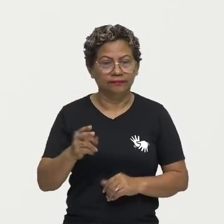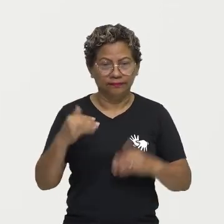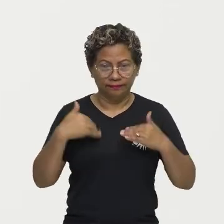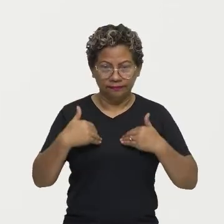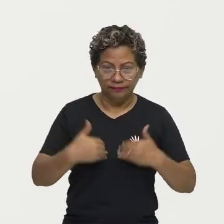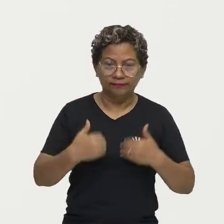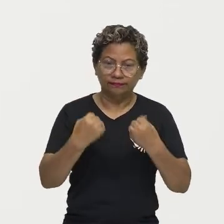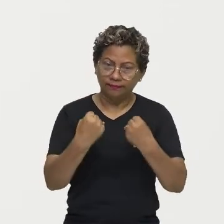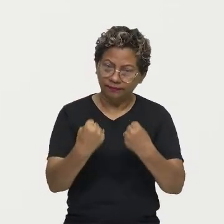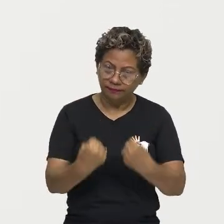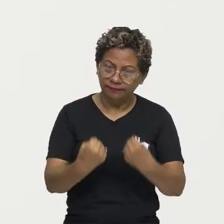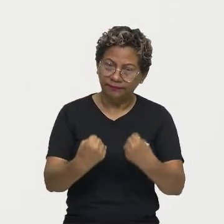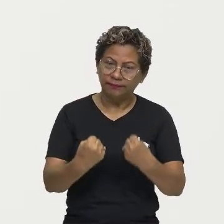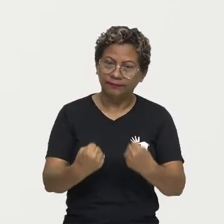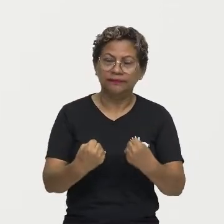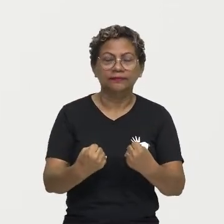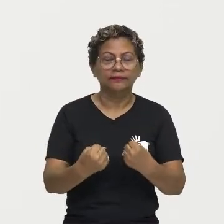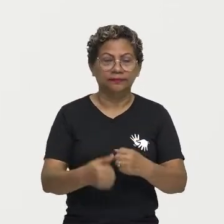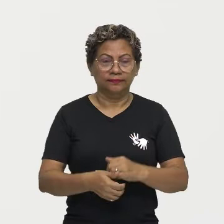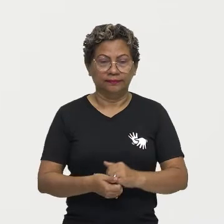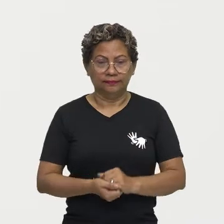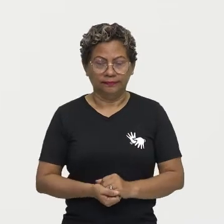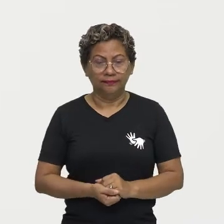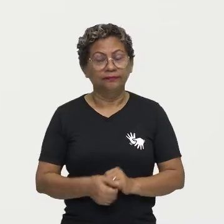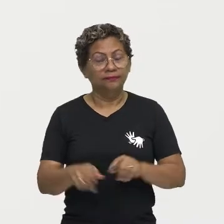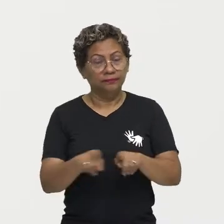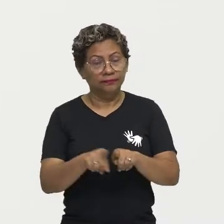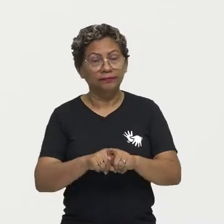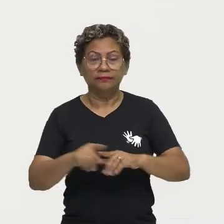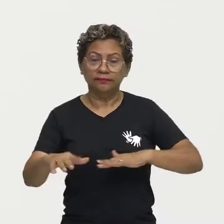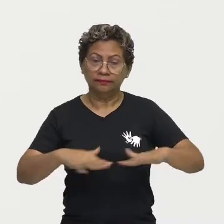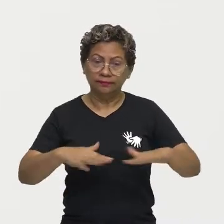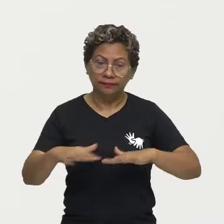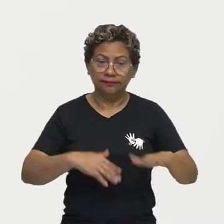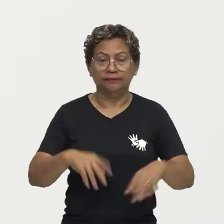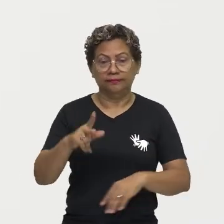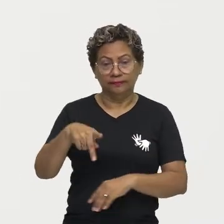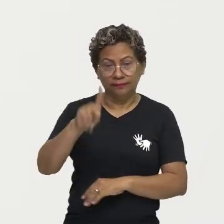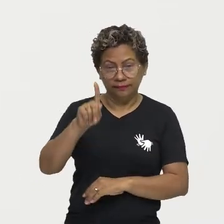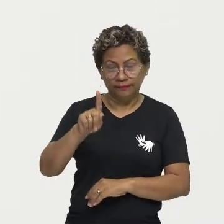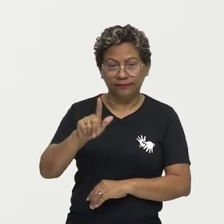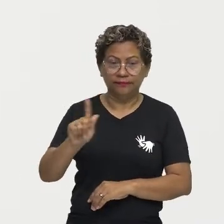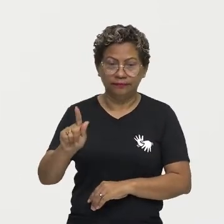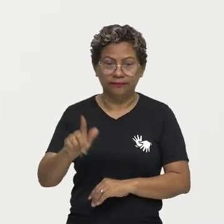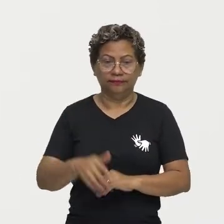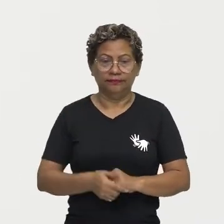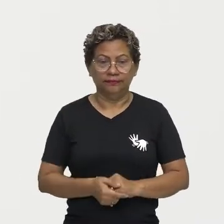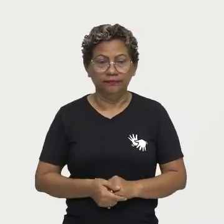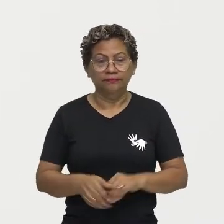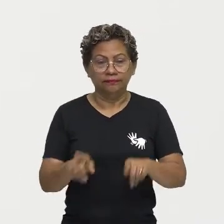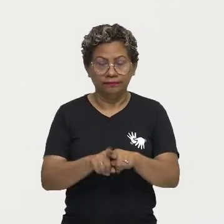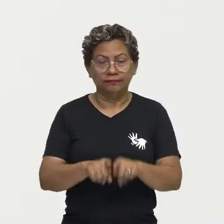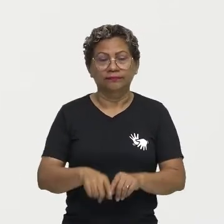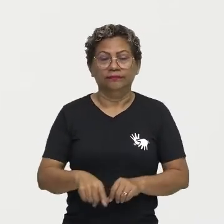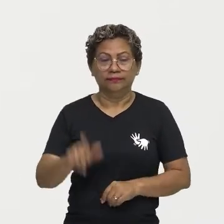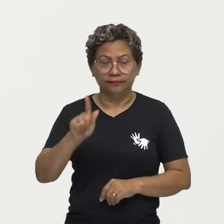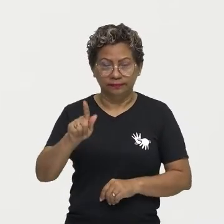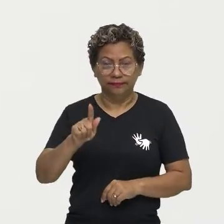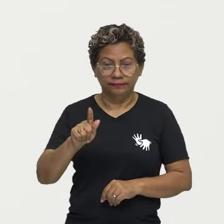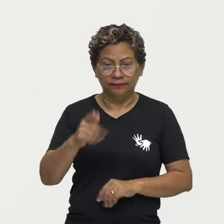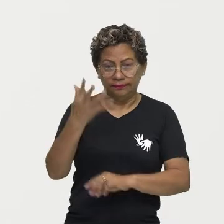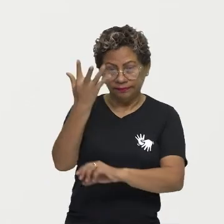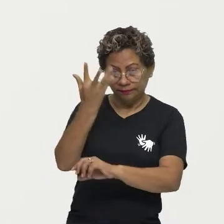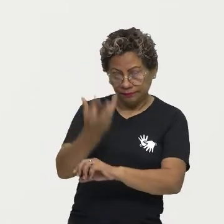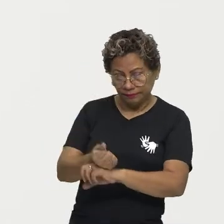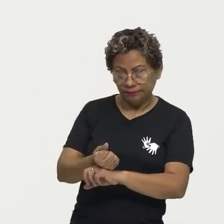está lá sendo calculada a energia potencial, medida em quilogramas, e G é a gravidade, que é medida em metros por